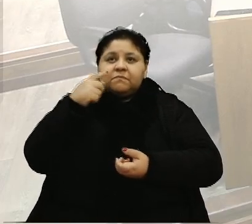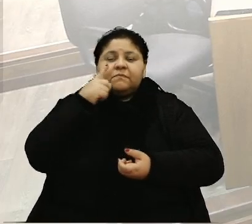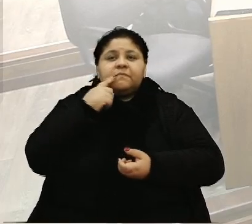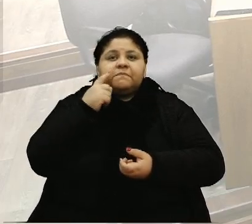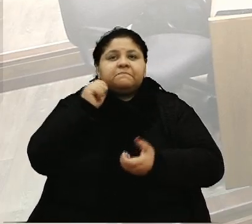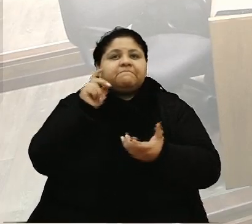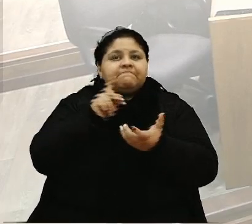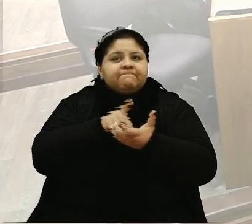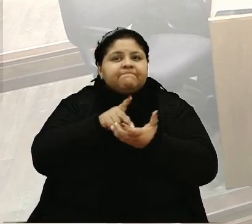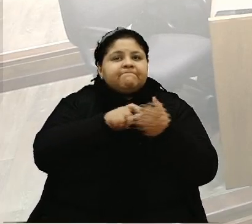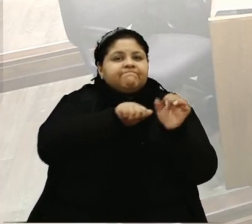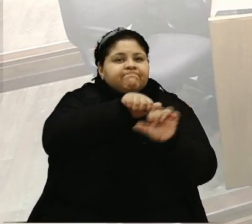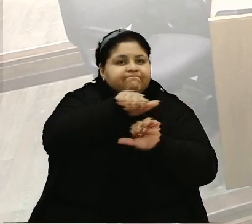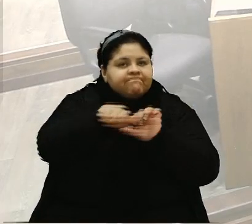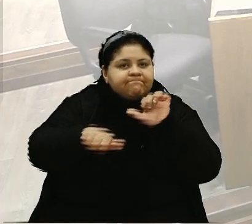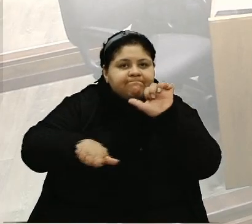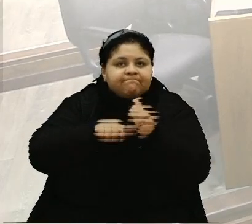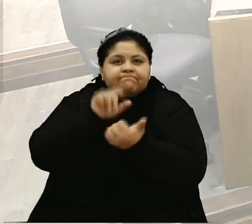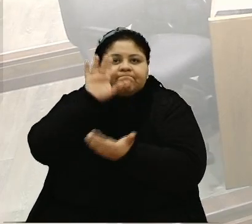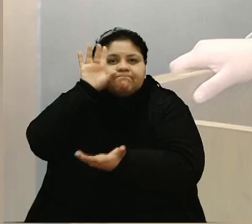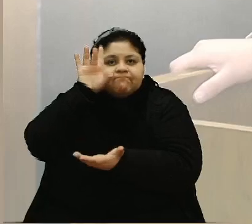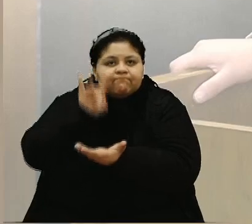Exatamente. As mudanças concretas